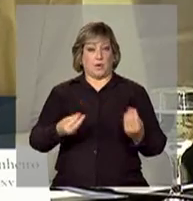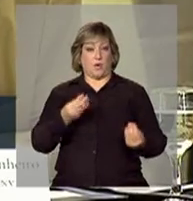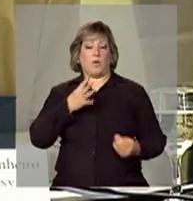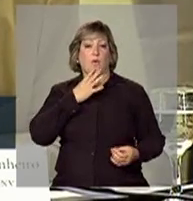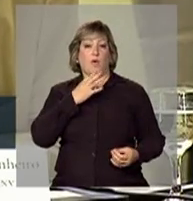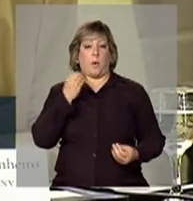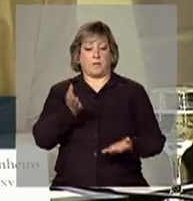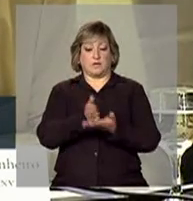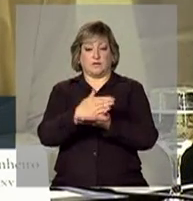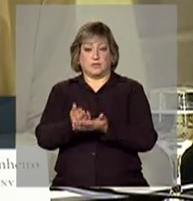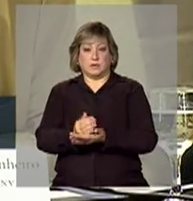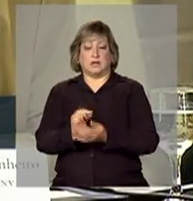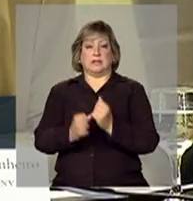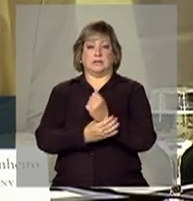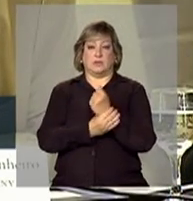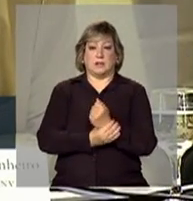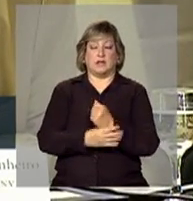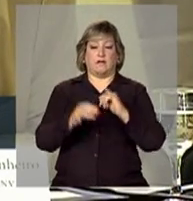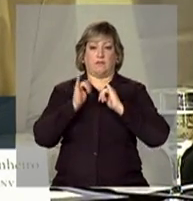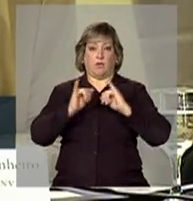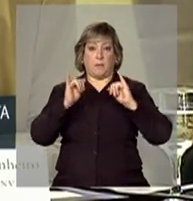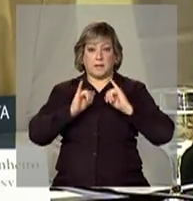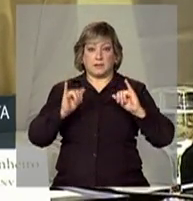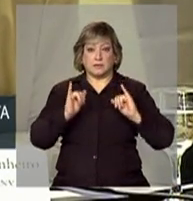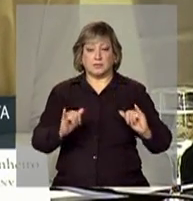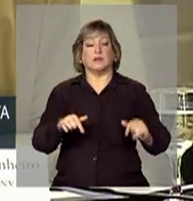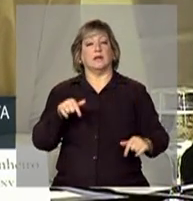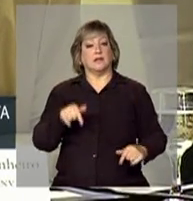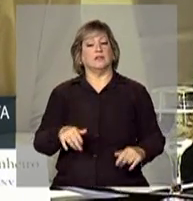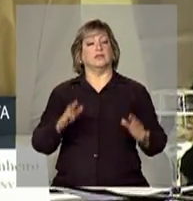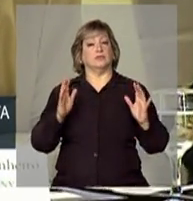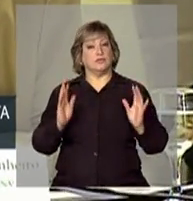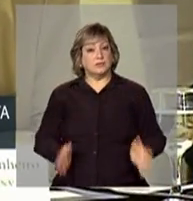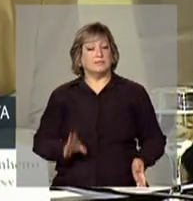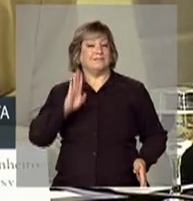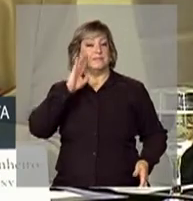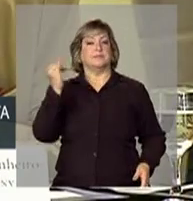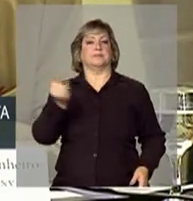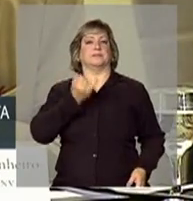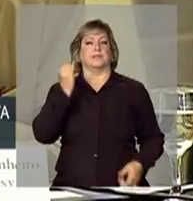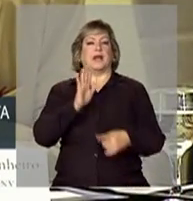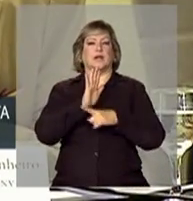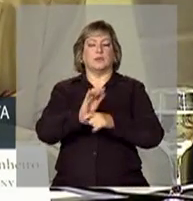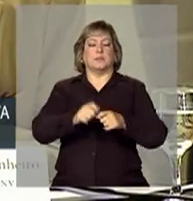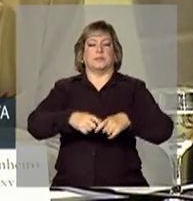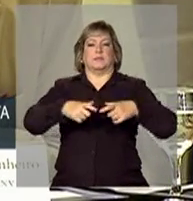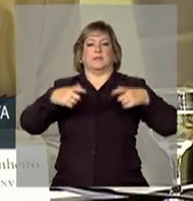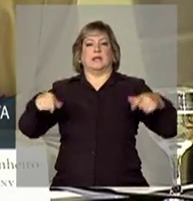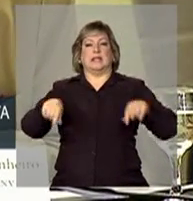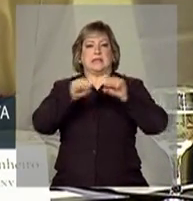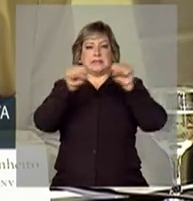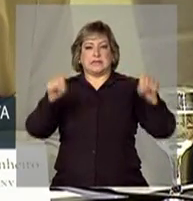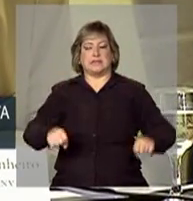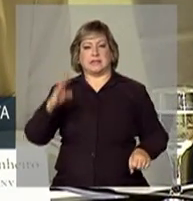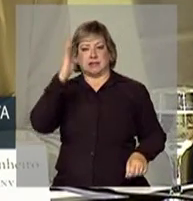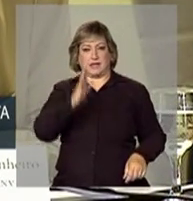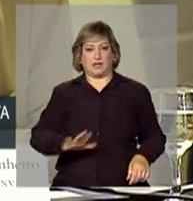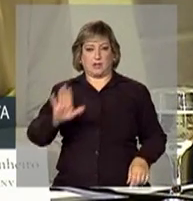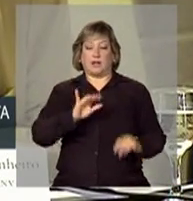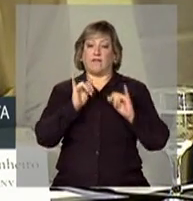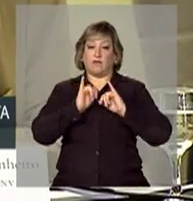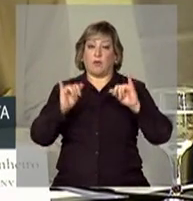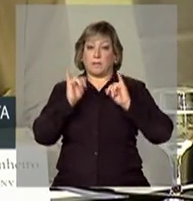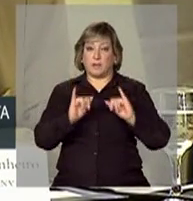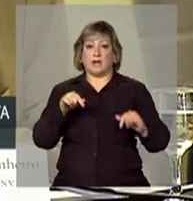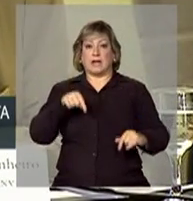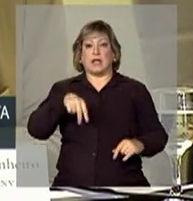de segurança e informações e assessoria de segurança e informações, foram instrumentos essenciais para a ampliação do Sistema Nacional de Informações,